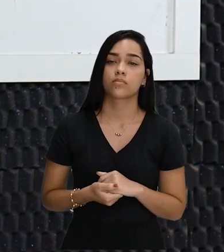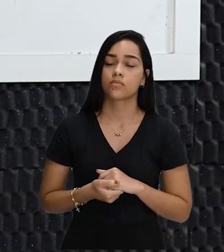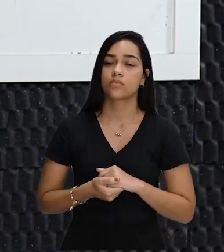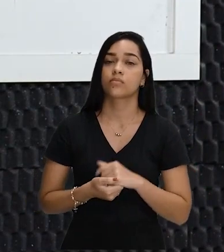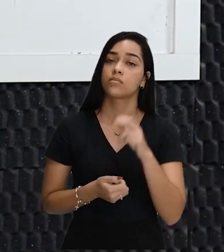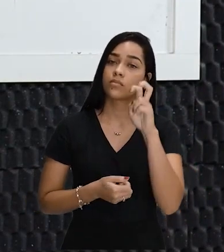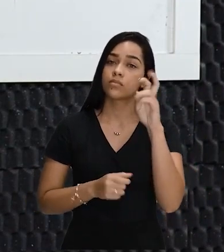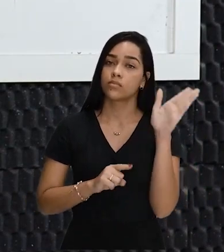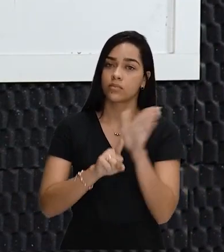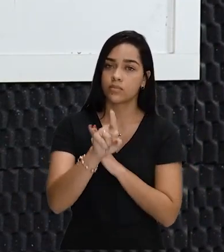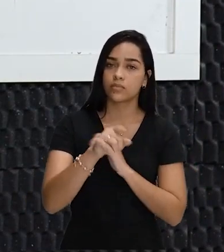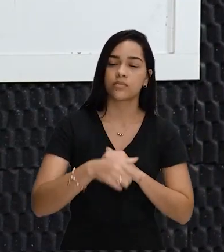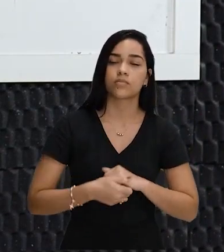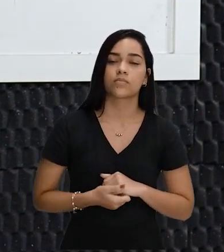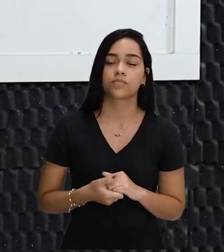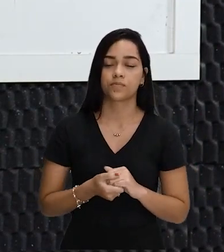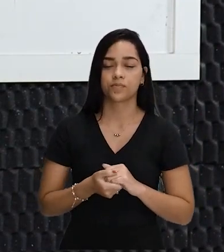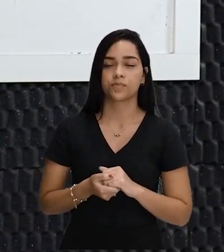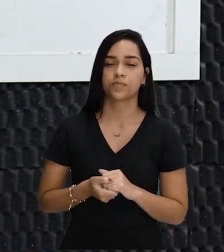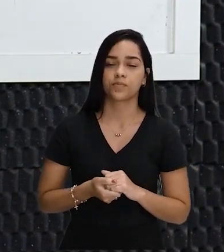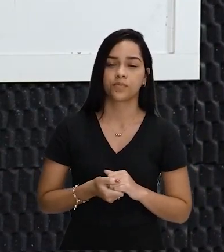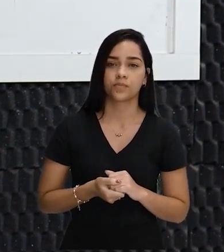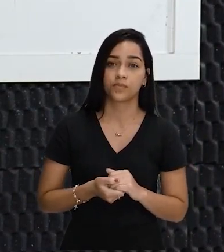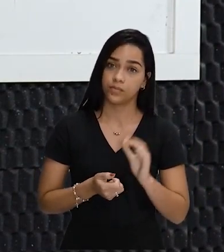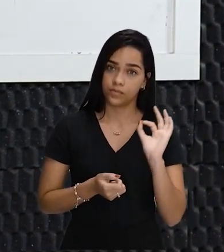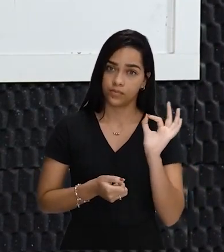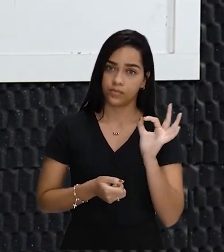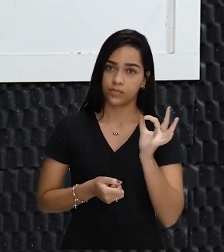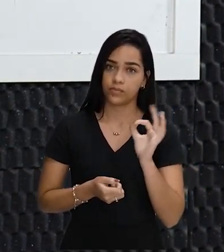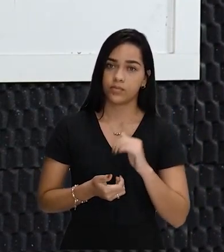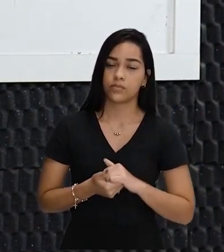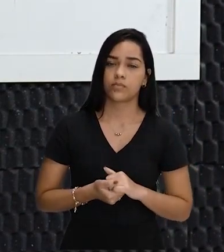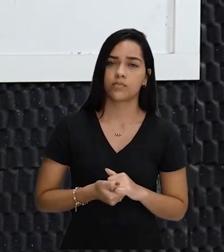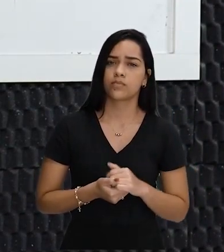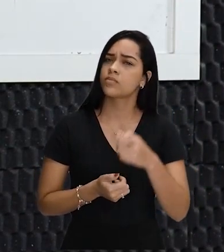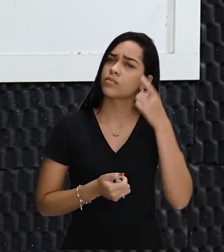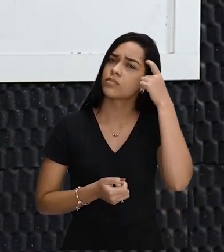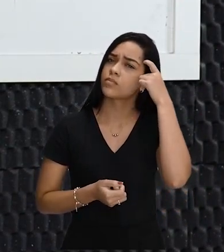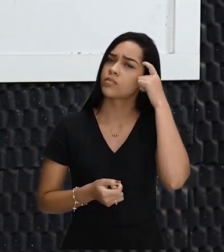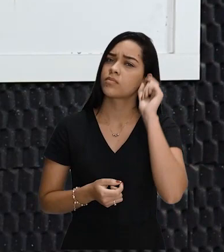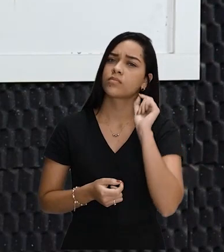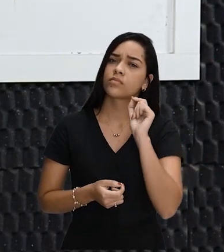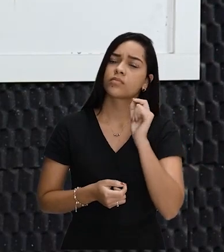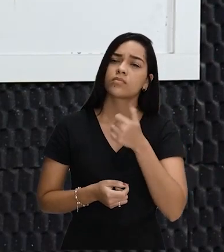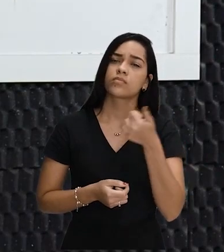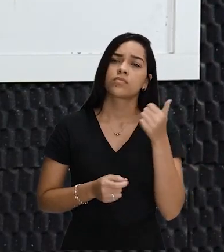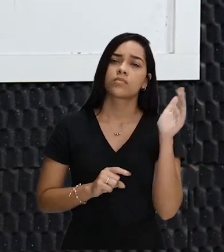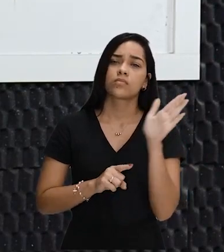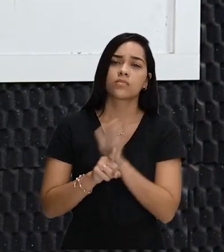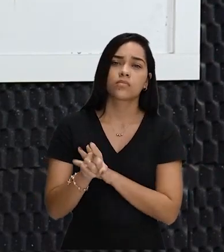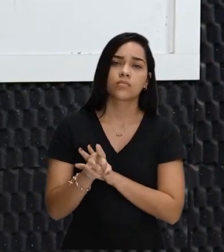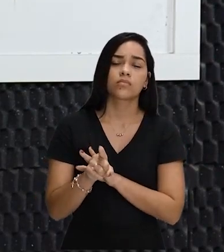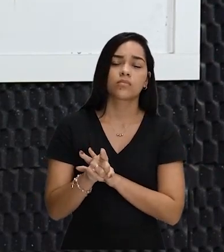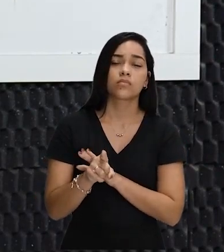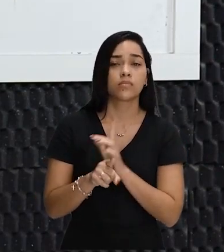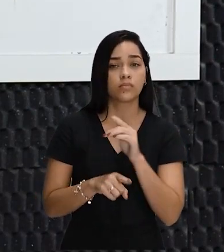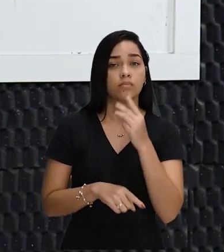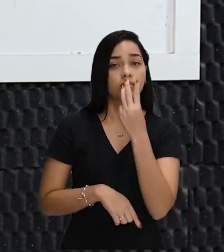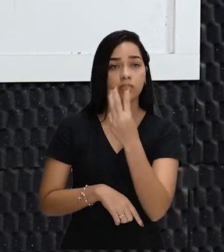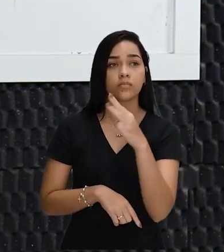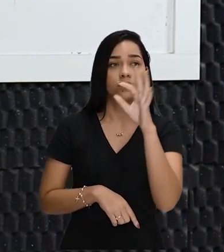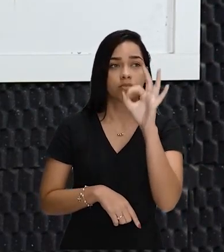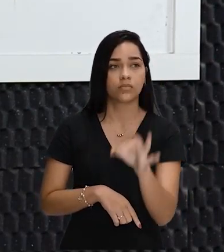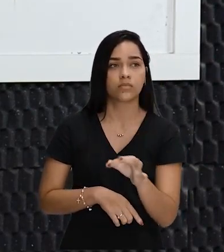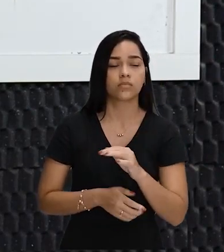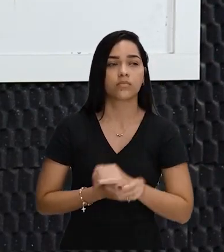é que a quinta questão certo então vamos supor que na primeira questão ou não é são três